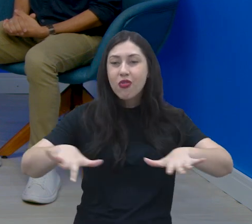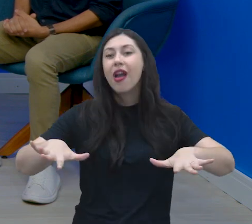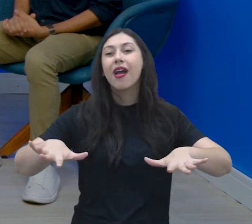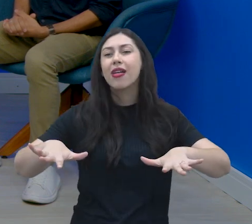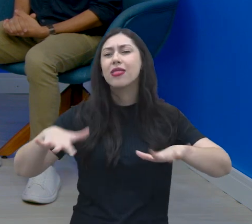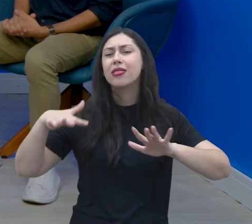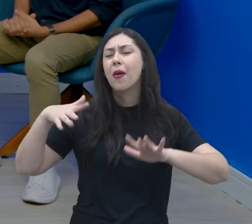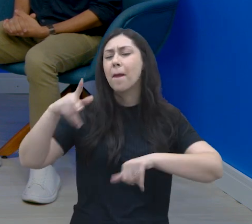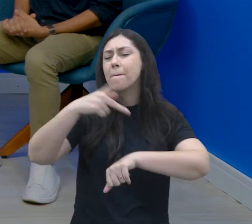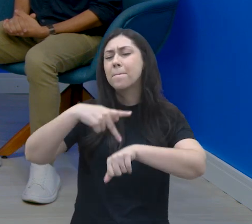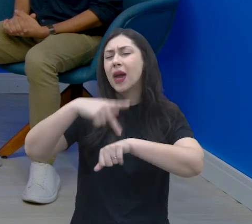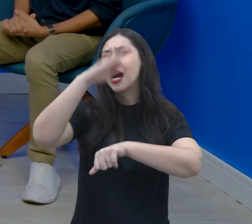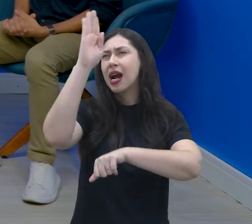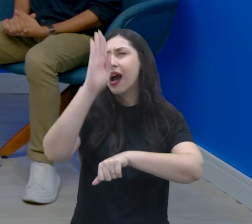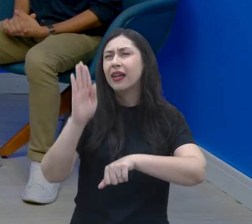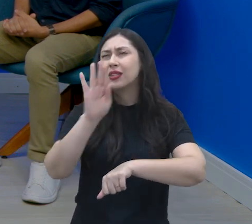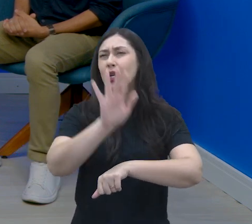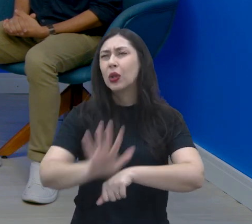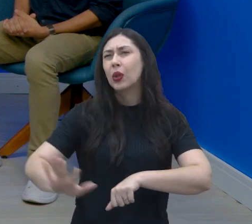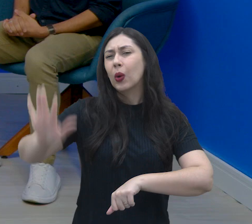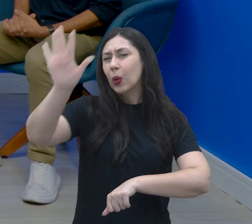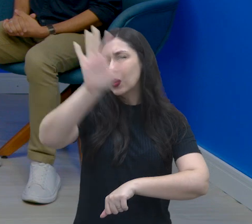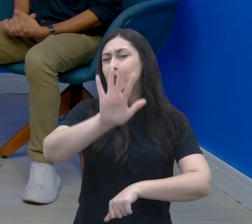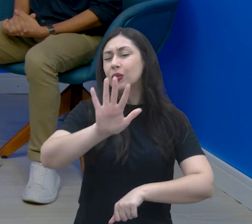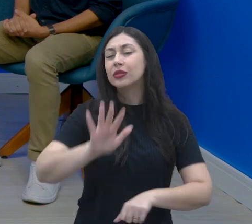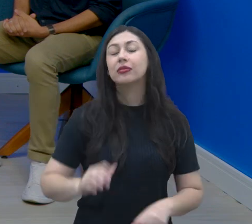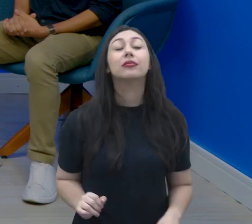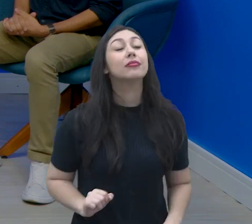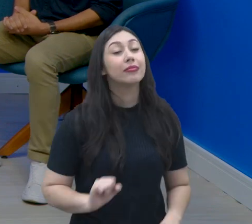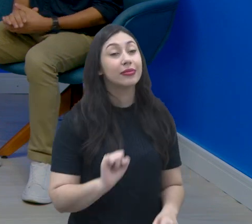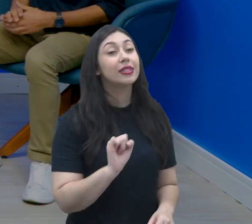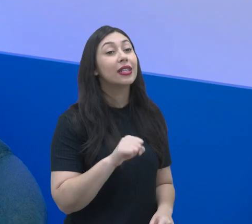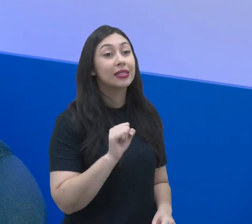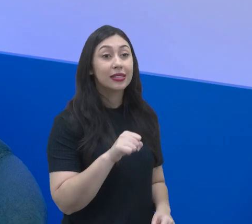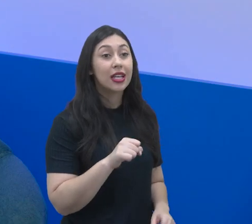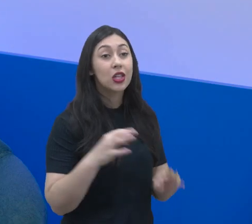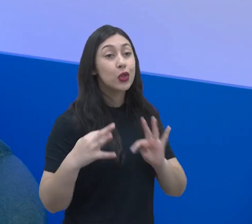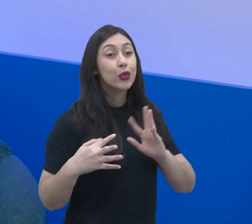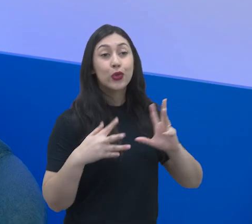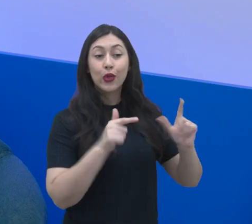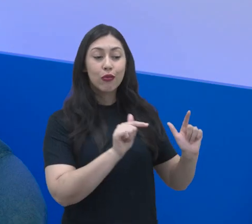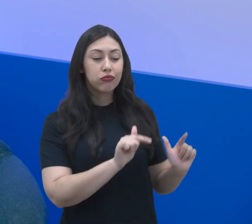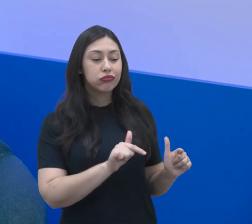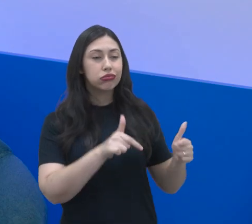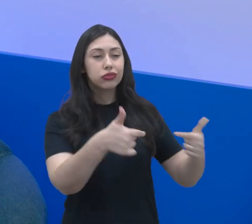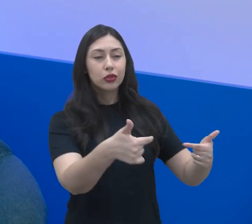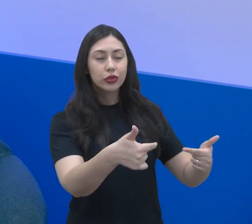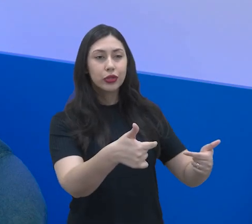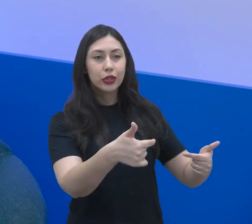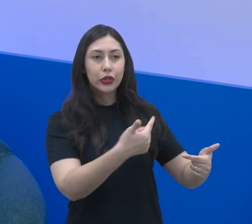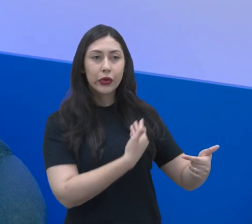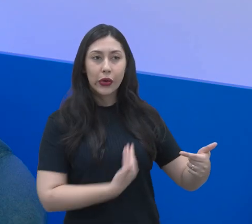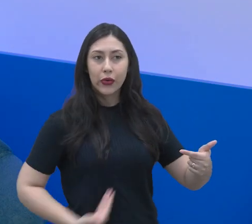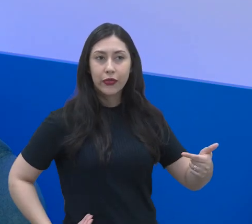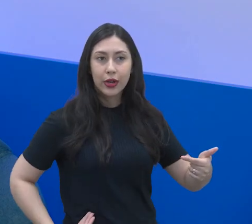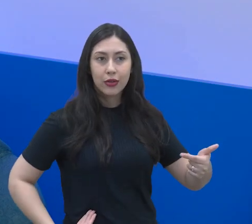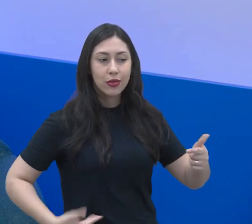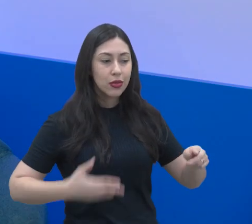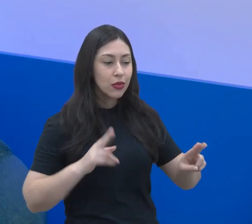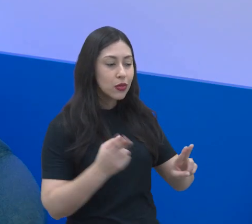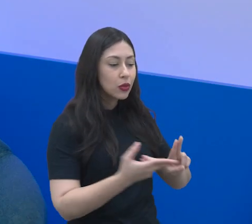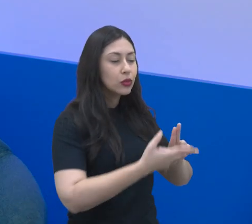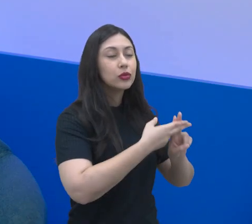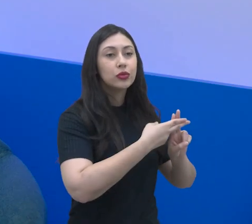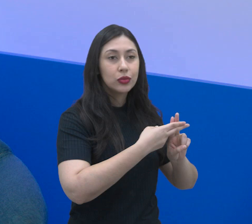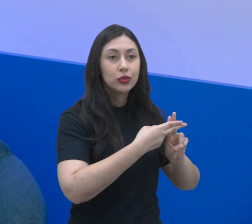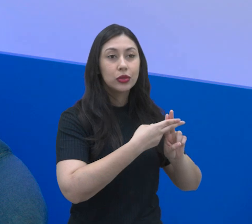inteiro, e como você disse, enfrentando todos esses desafios, né? Sim, sim. Todas as políticas de saúde que a gente vê no